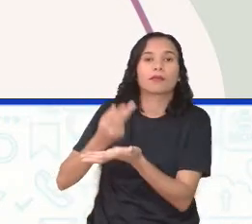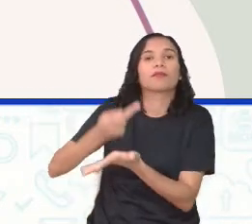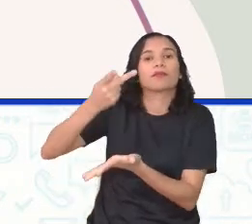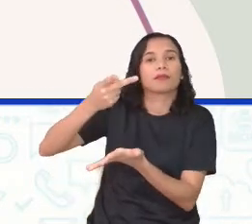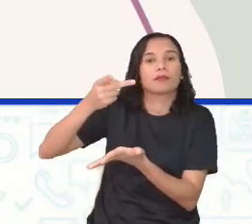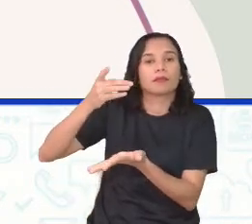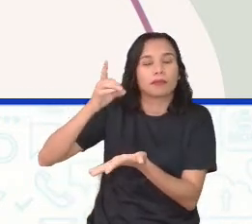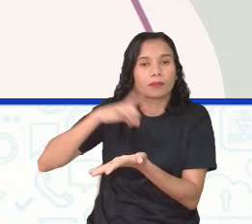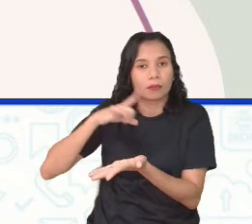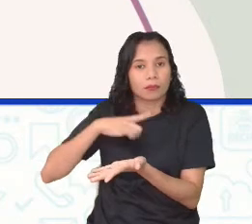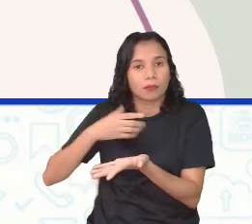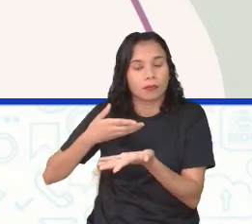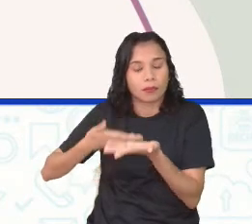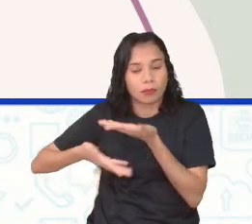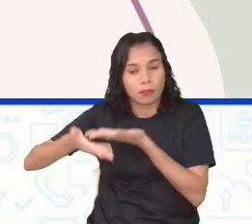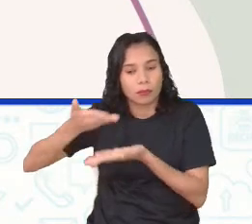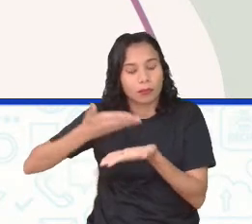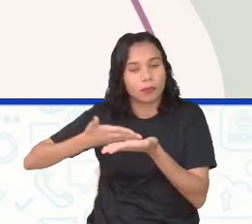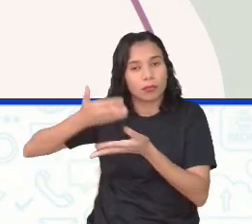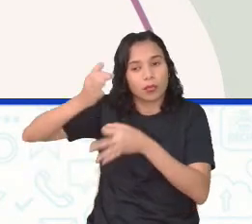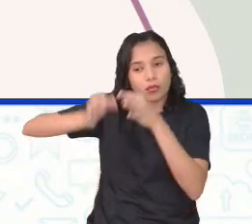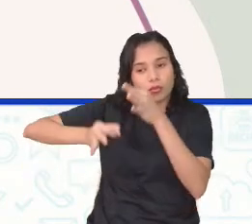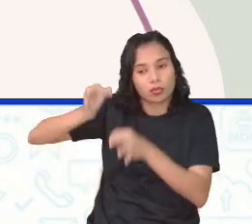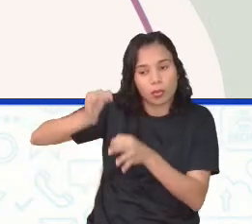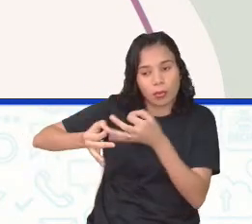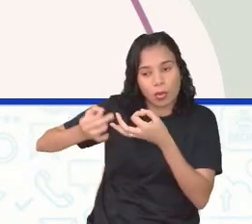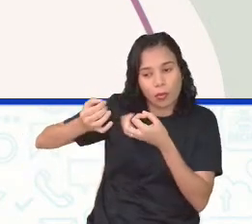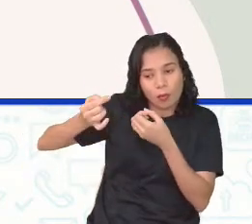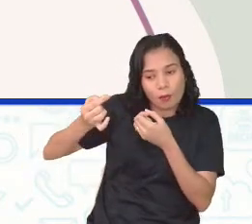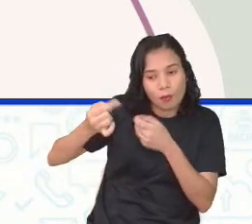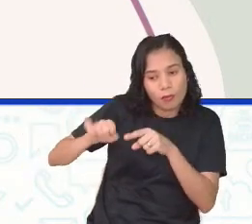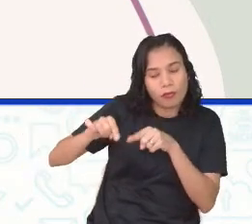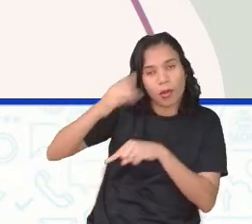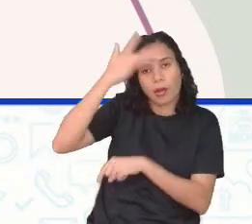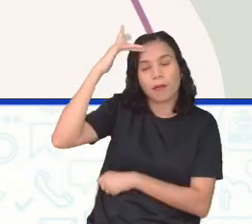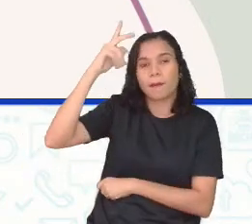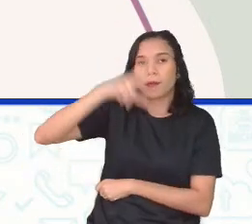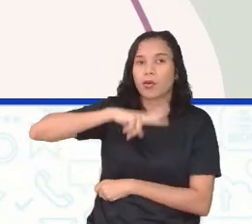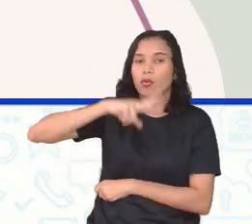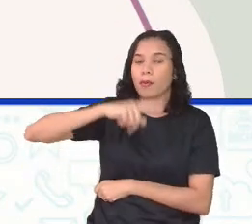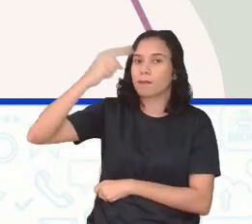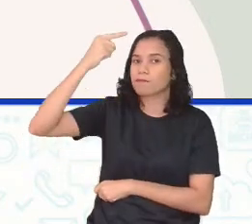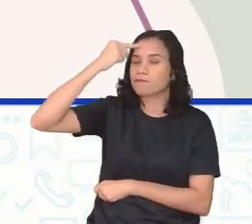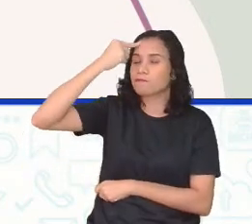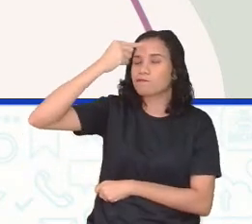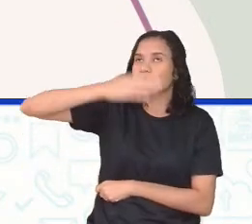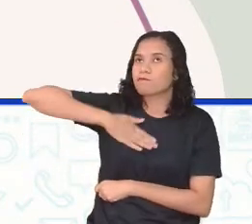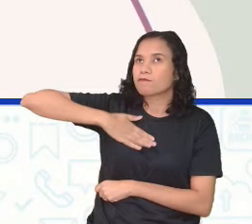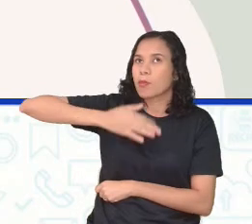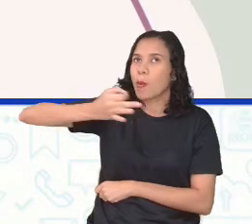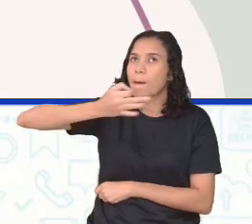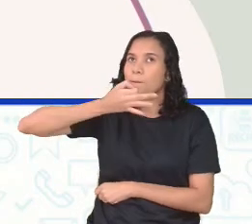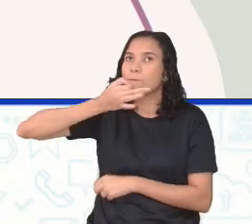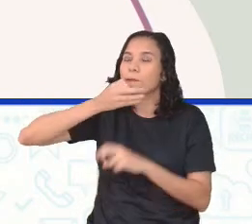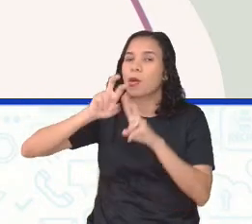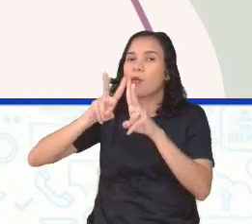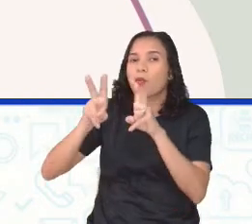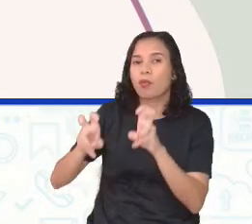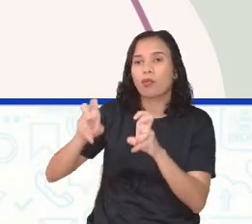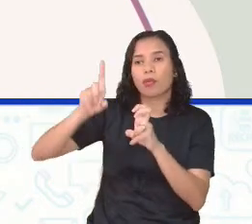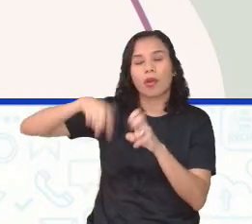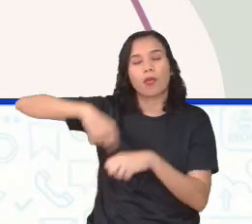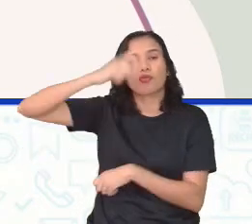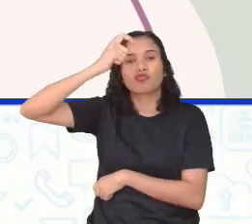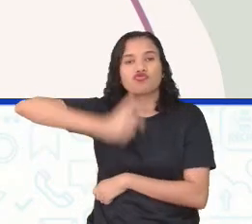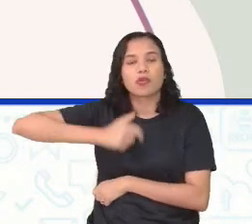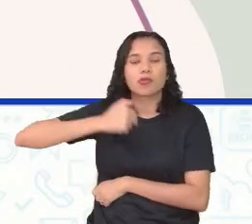acontecimento. Trata-se de um julgamento pessoal, de um pensamento em relação a algo. É uma